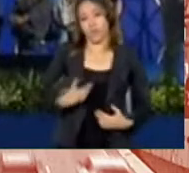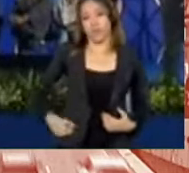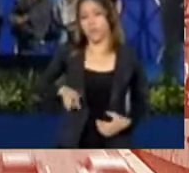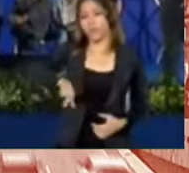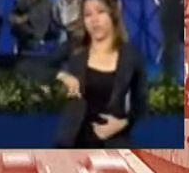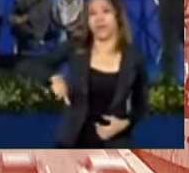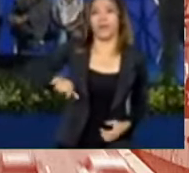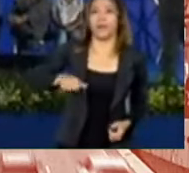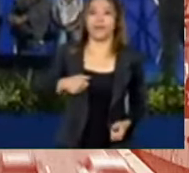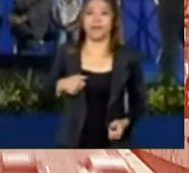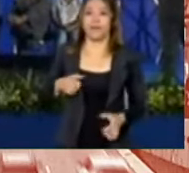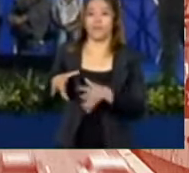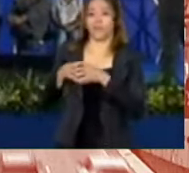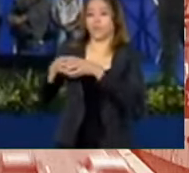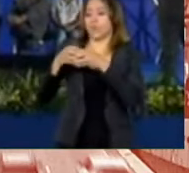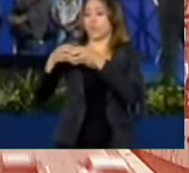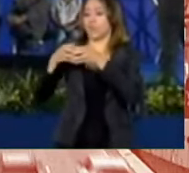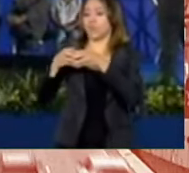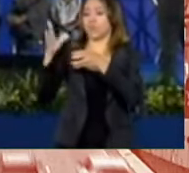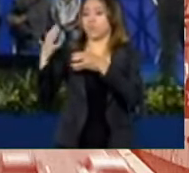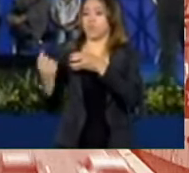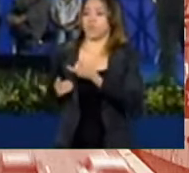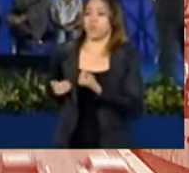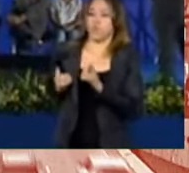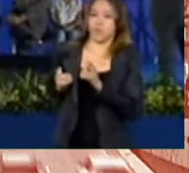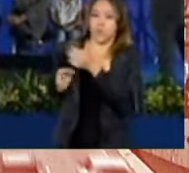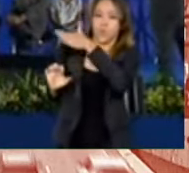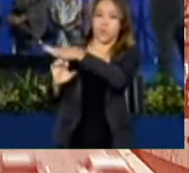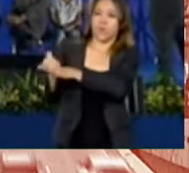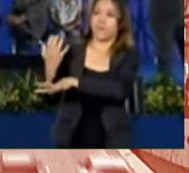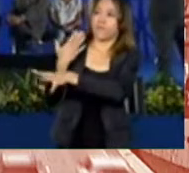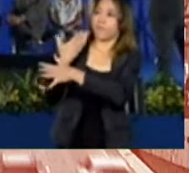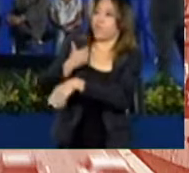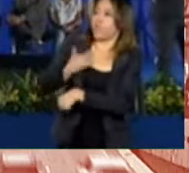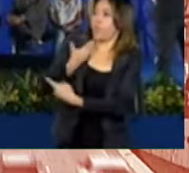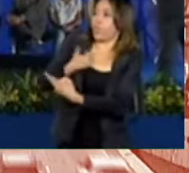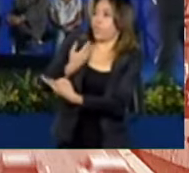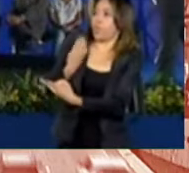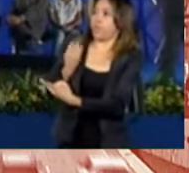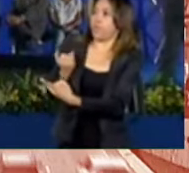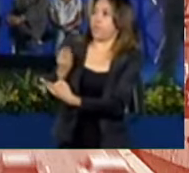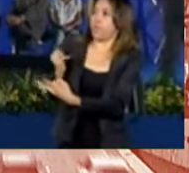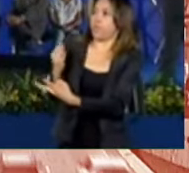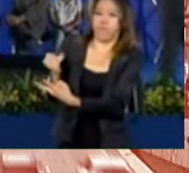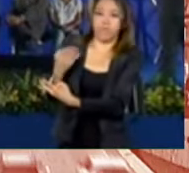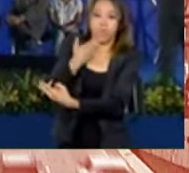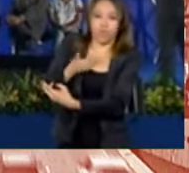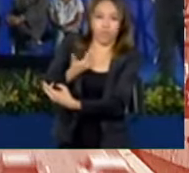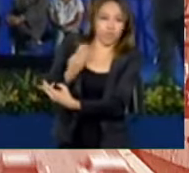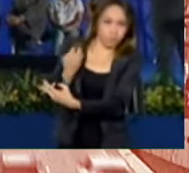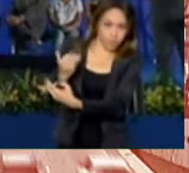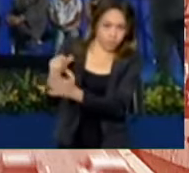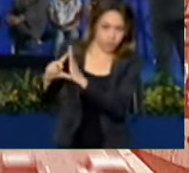também de ir para cadeia, várias denúncias de corrupção. O Zema é o que está mais sapequinho, né? O que está mais desafiando. Teve essa